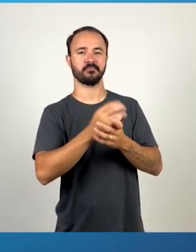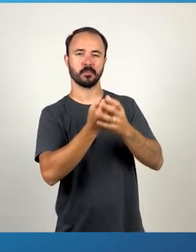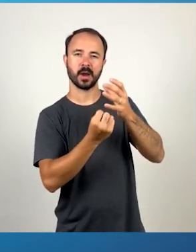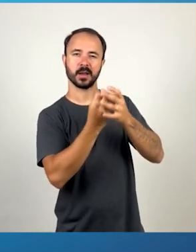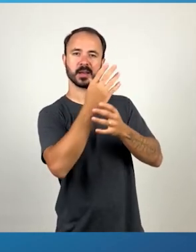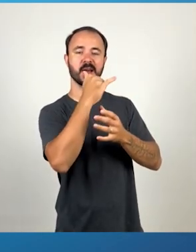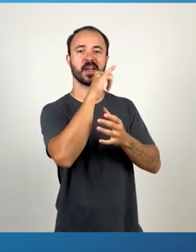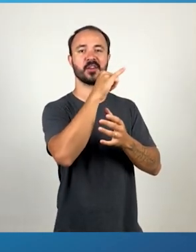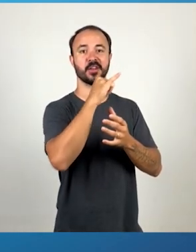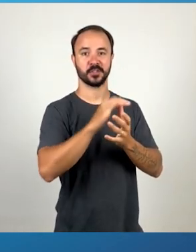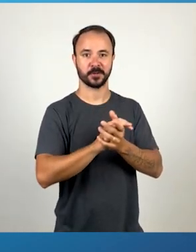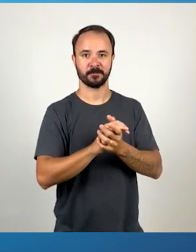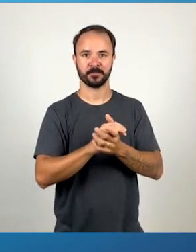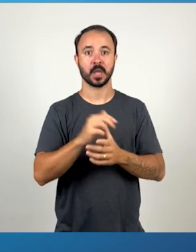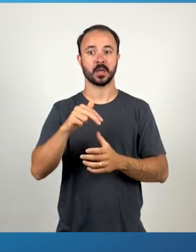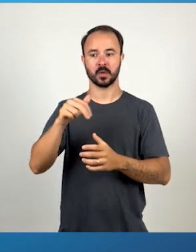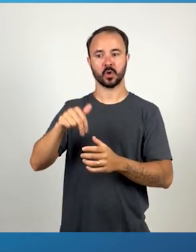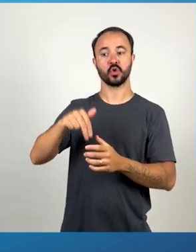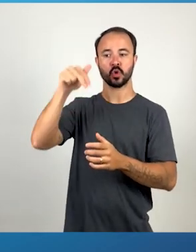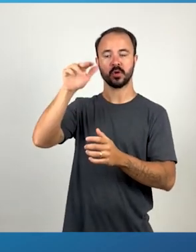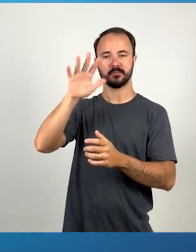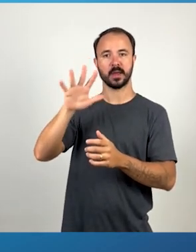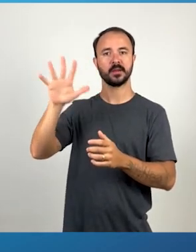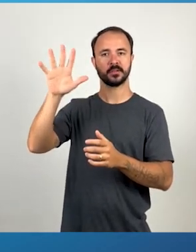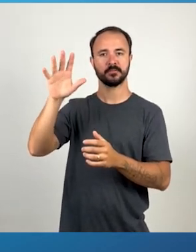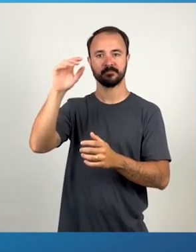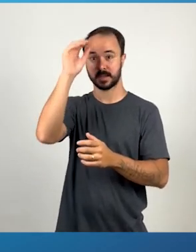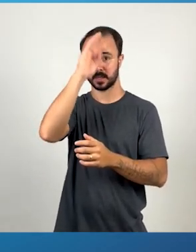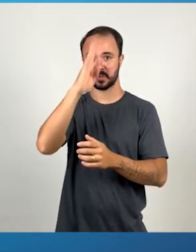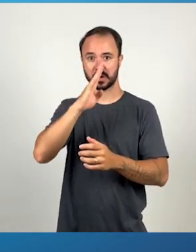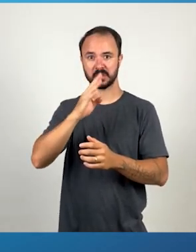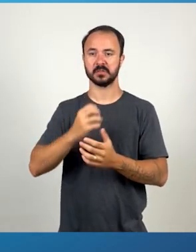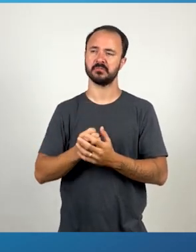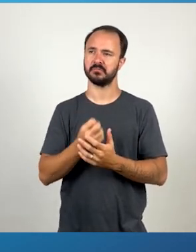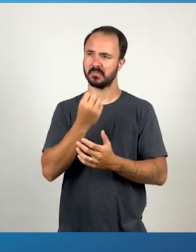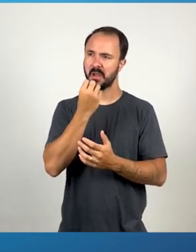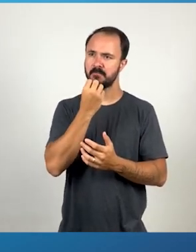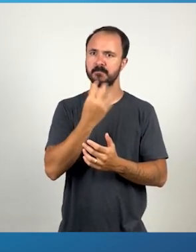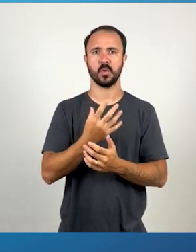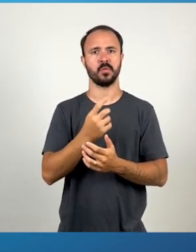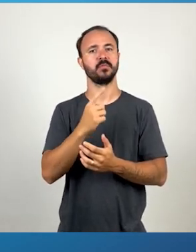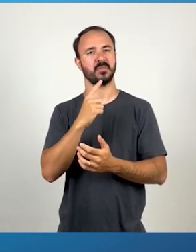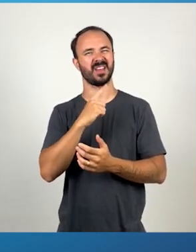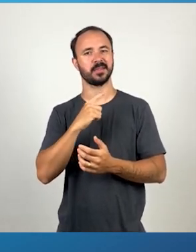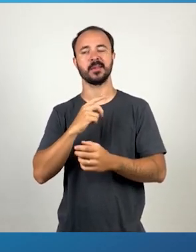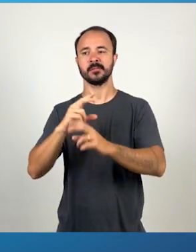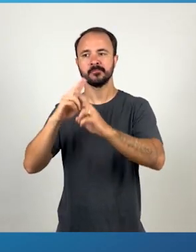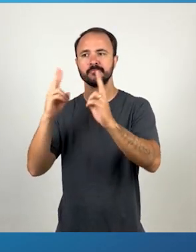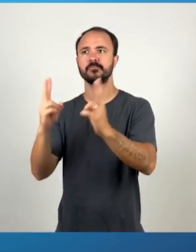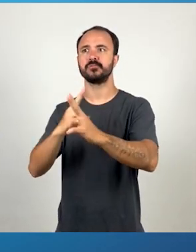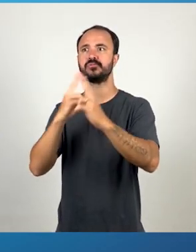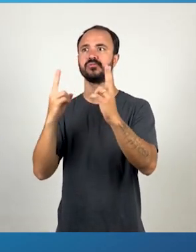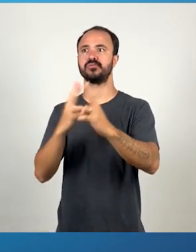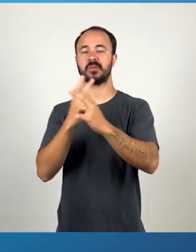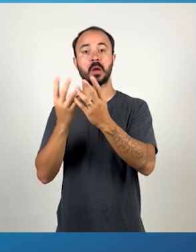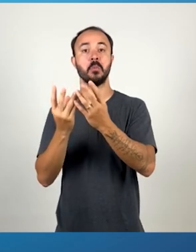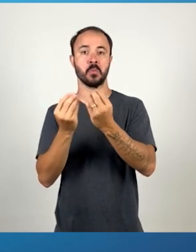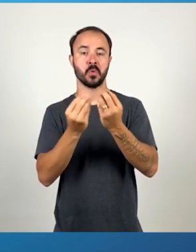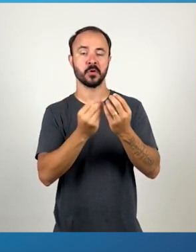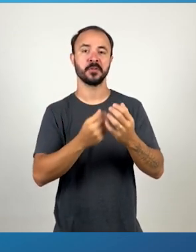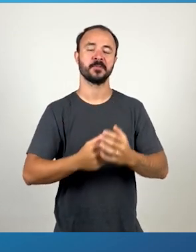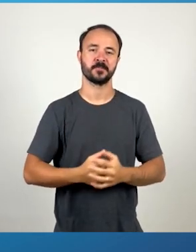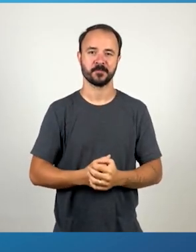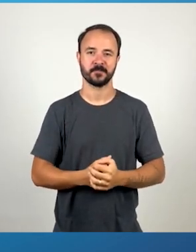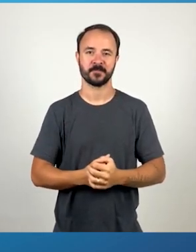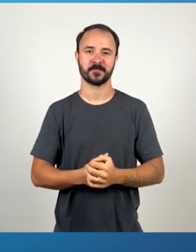região Nordeste, ela é muito favorecida nesse aspecto para a instalação de usinas de produção de energia eólica por conta